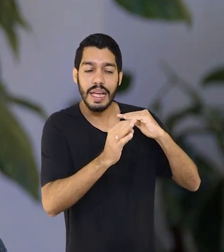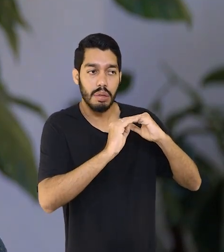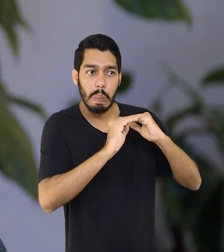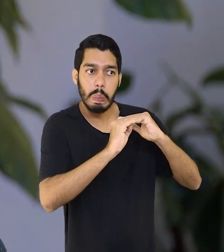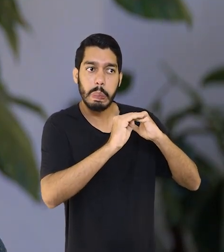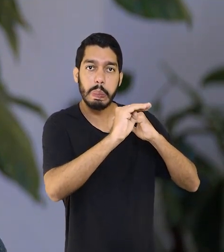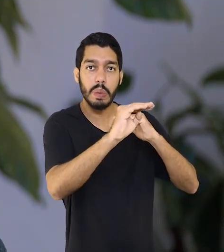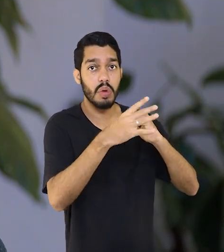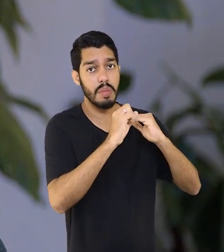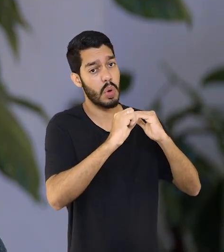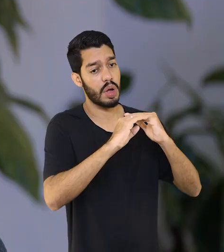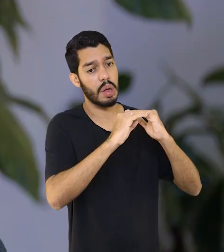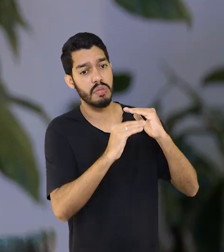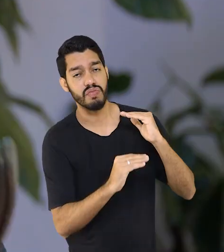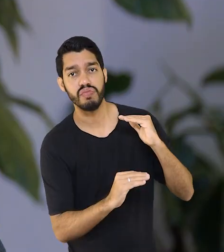obrigatoriamente.